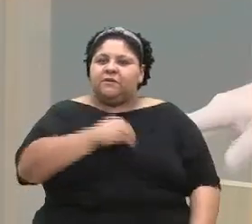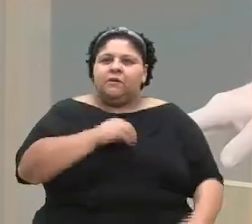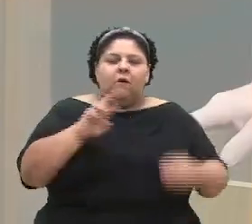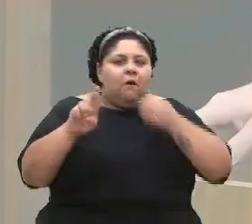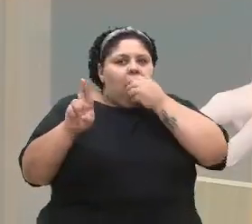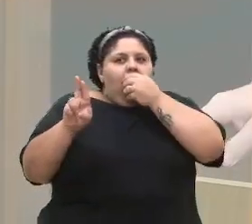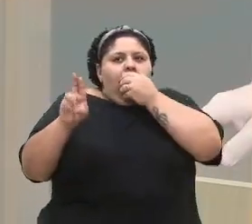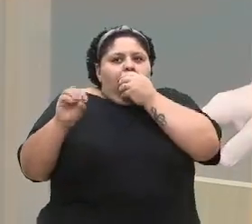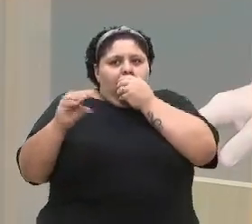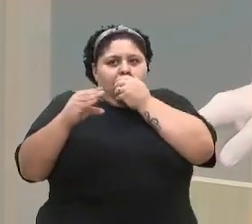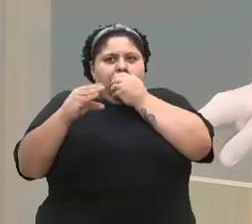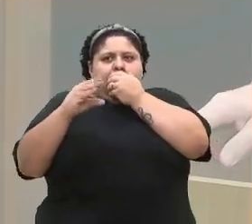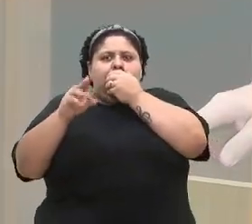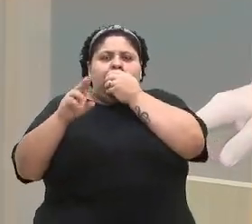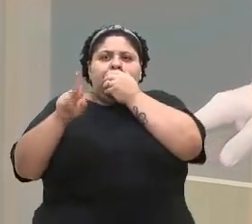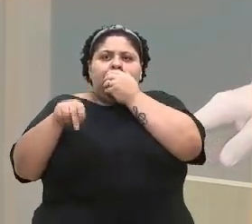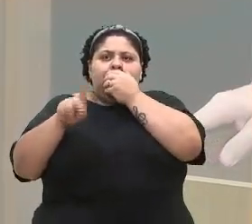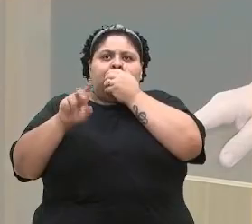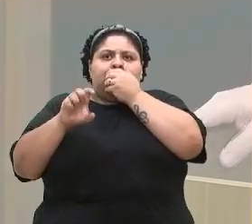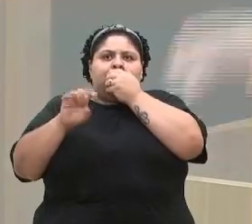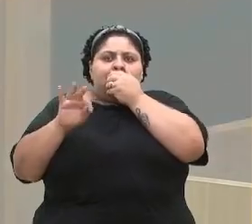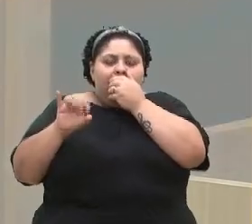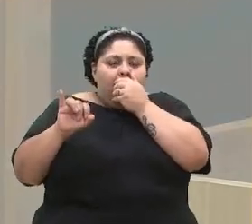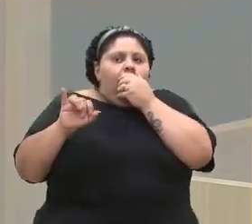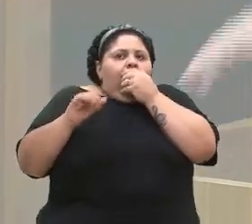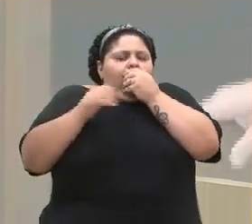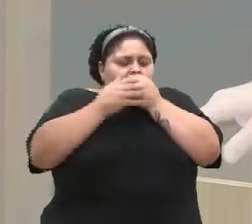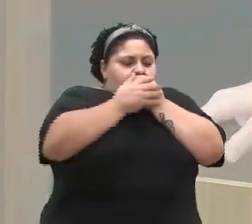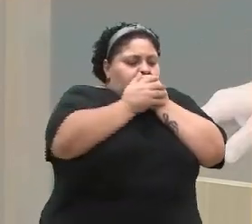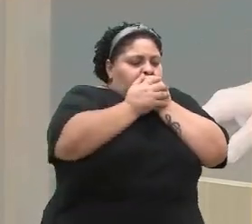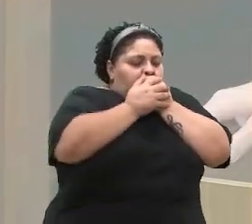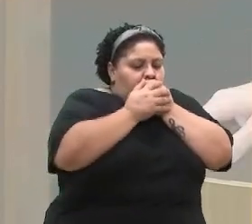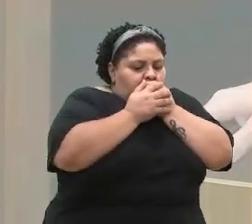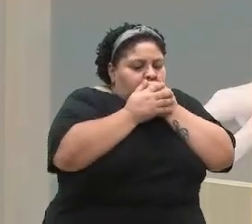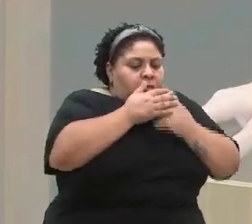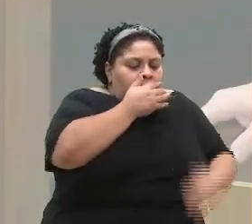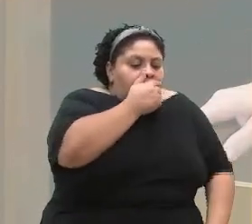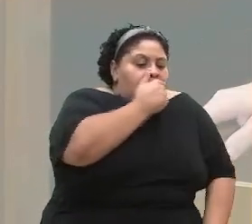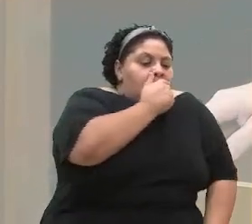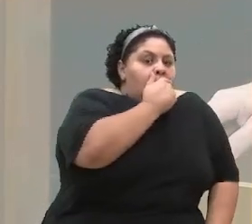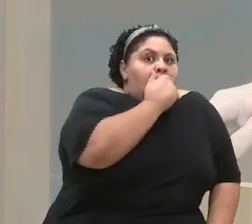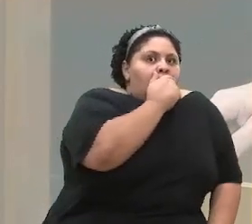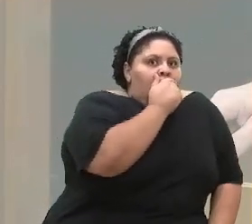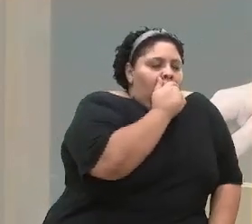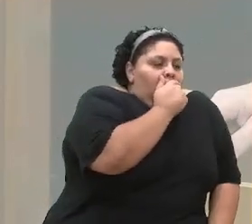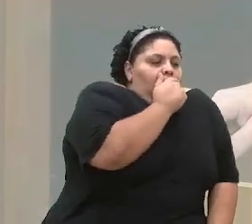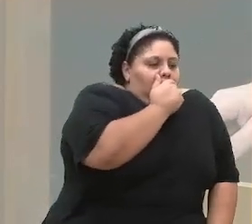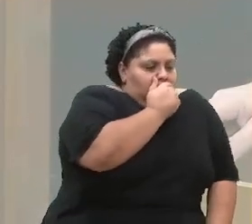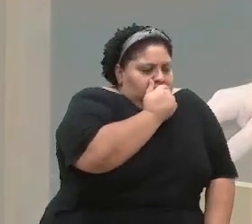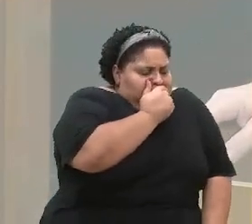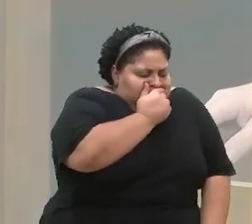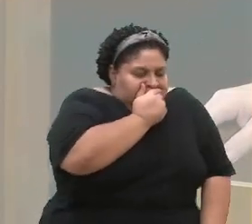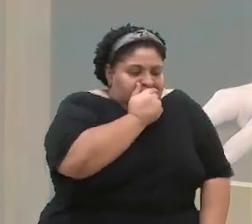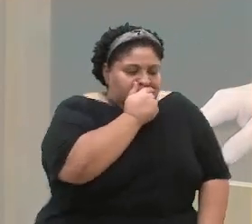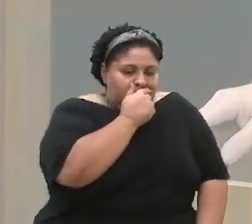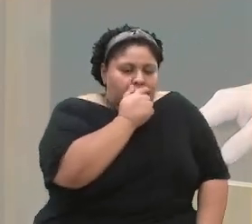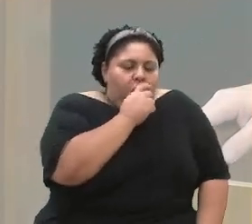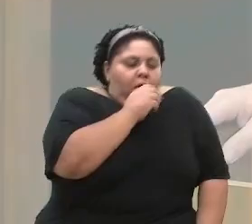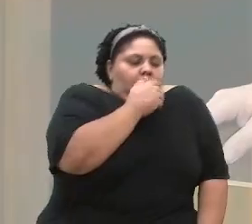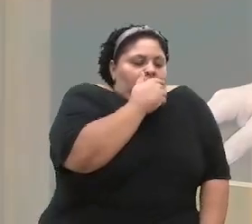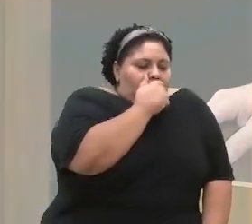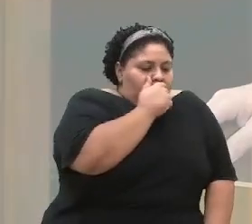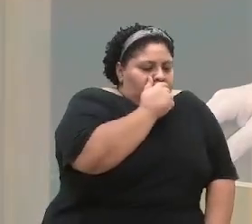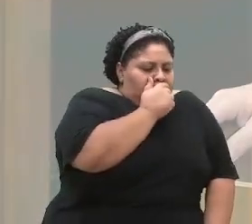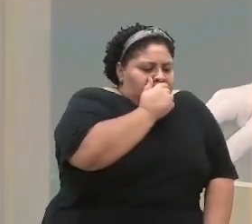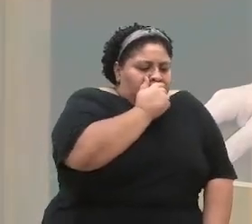nosso médico aqui da nossa UBS, e também nosso vizinho aqui do bairro Exposição. Parabéns pelo trabalho que realizam.